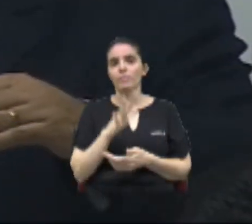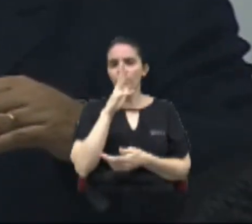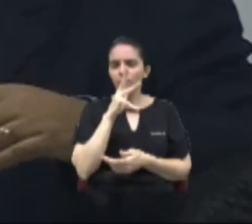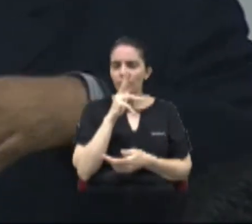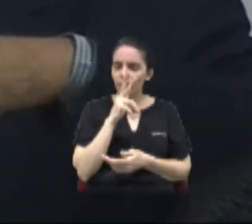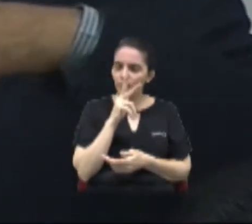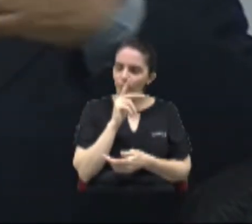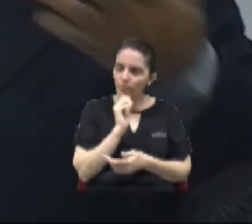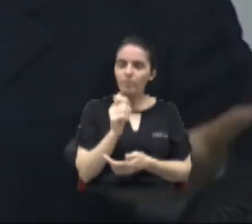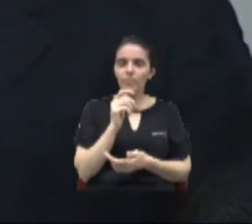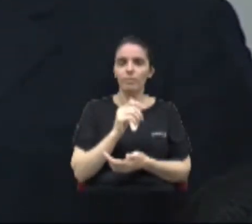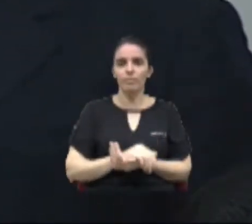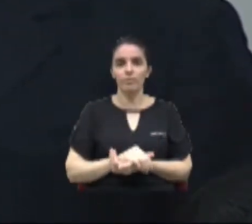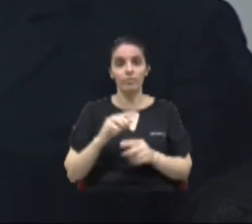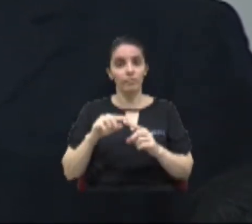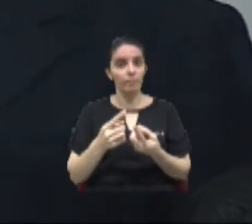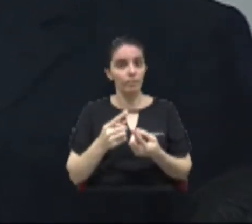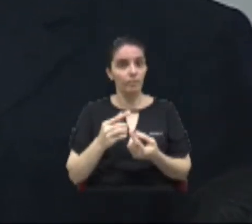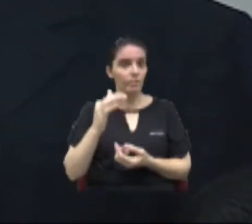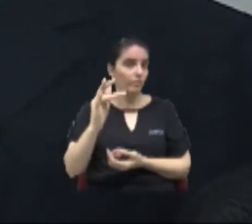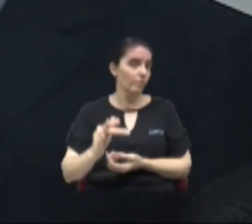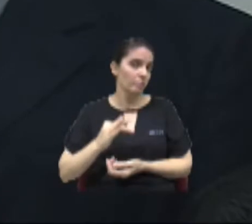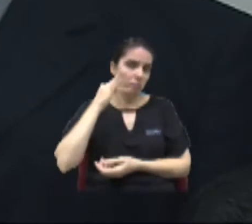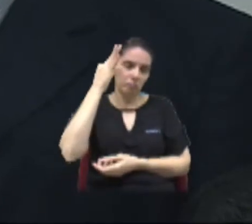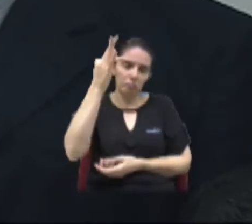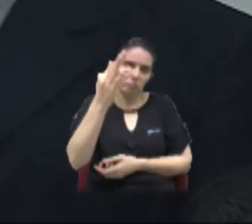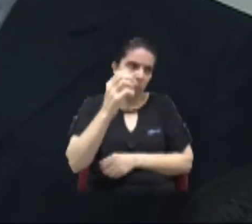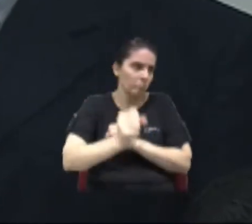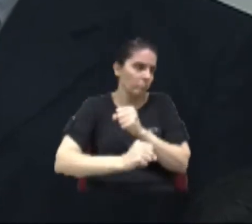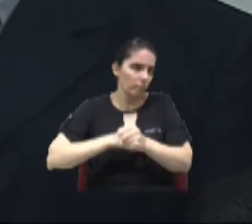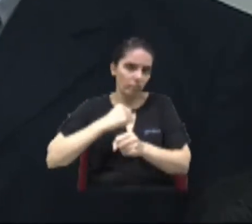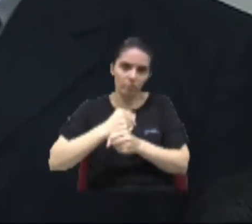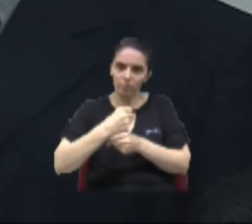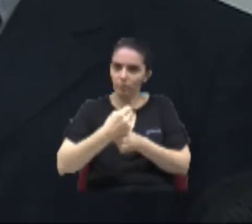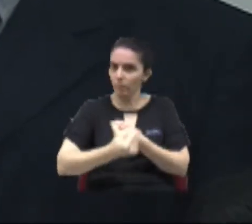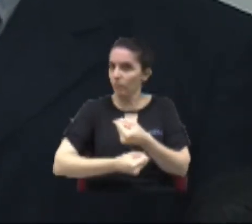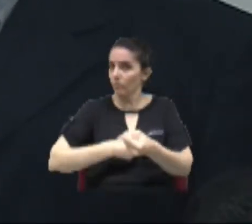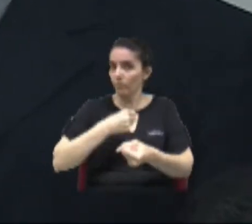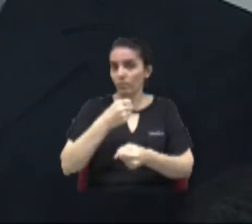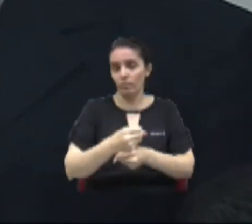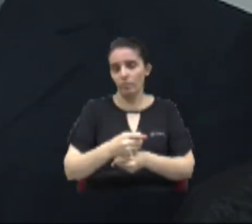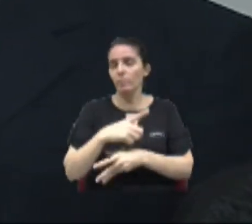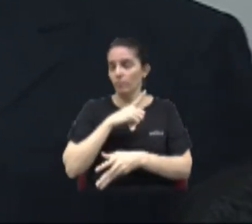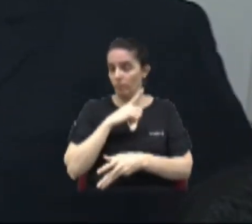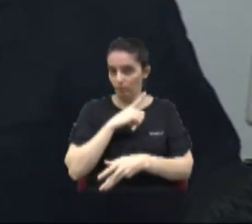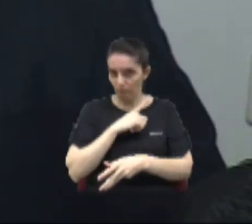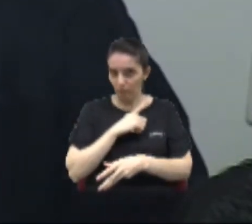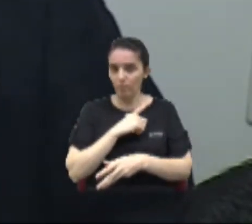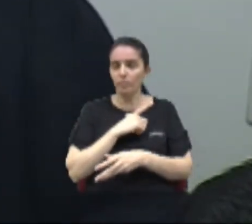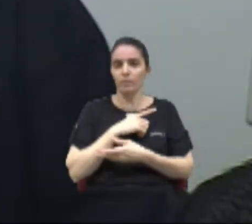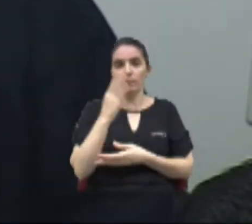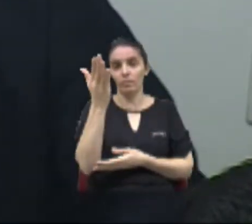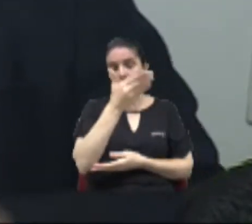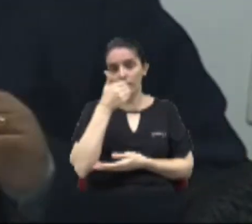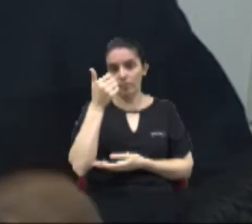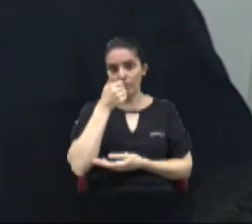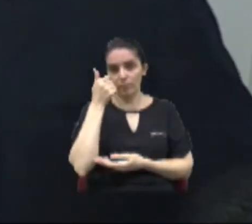Estado, o Brasil e o mundo é tudo eletronicamente. E nós estamos caminhando